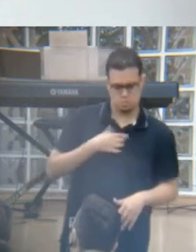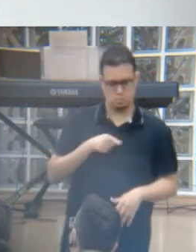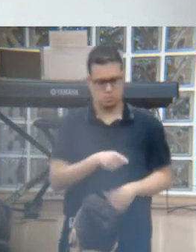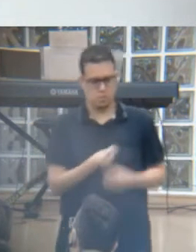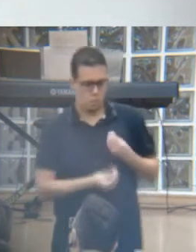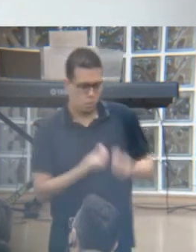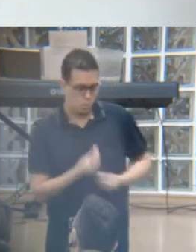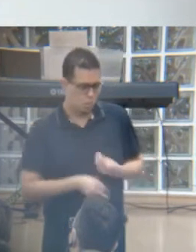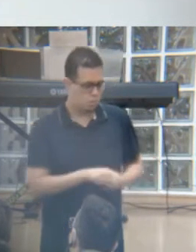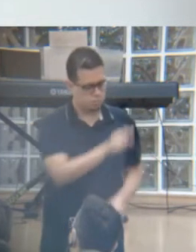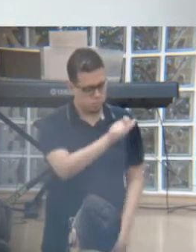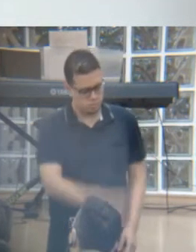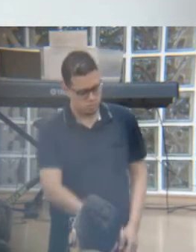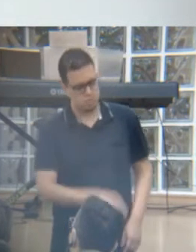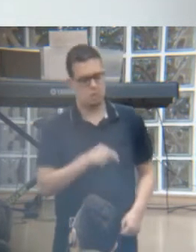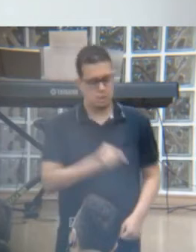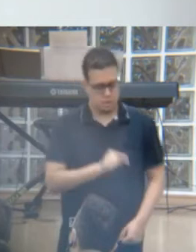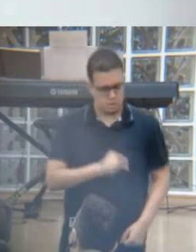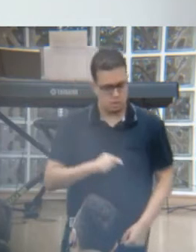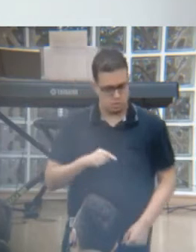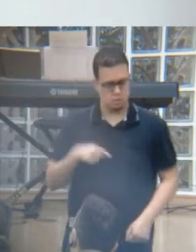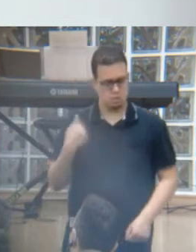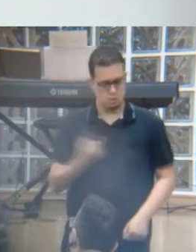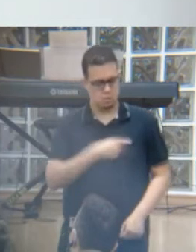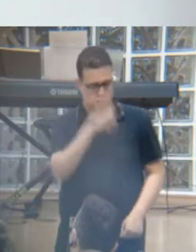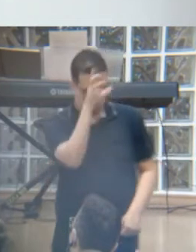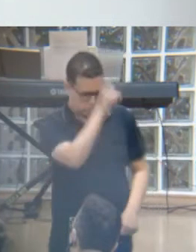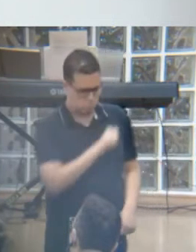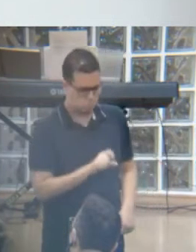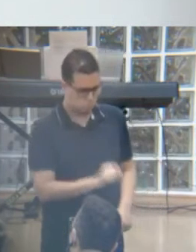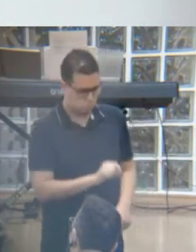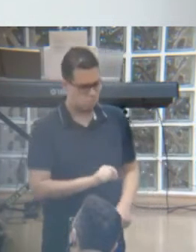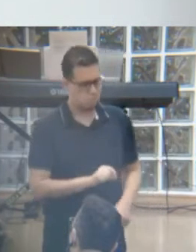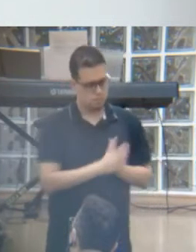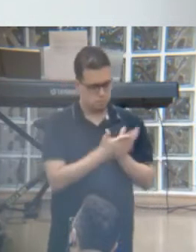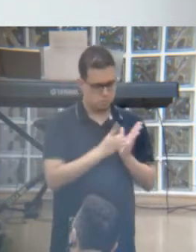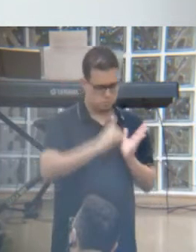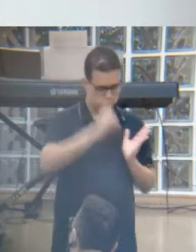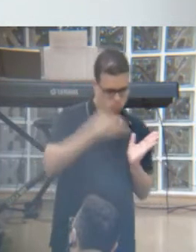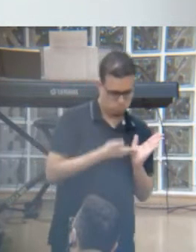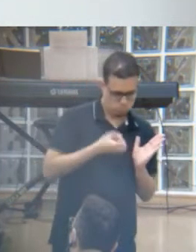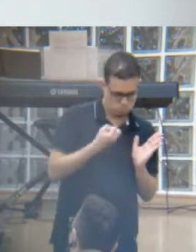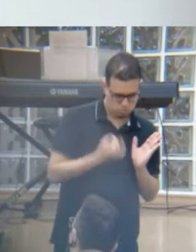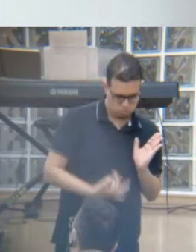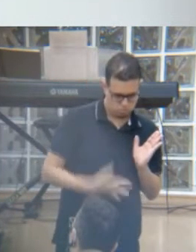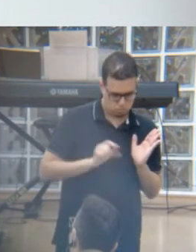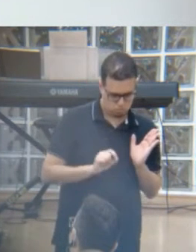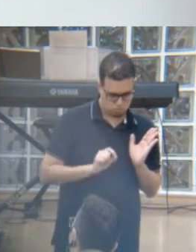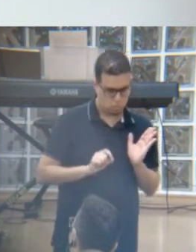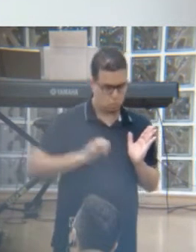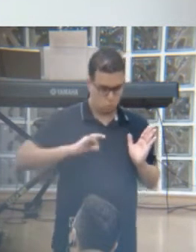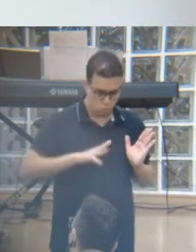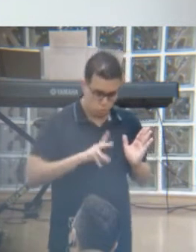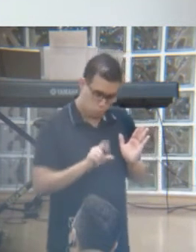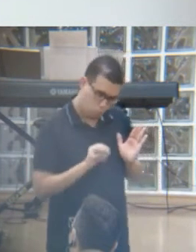aqui testemunho e ensina. A palavra de Deus diz que tudo que foi escrito para a nossa